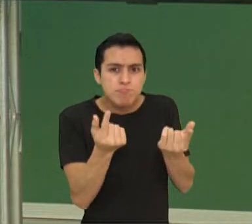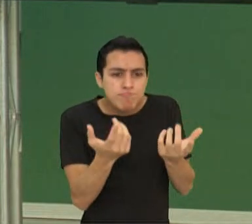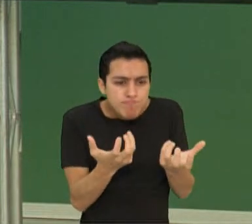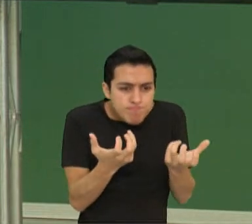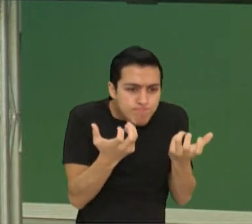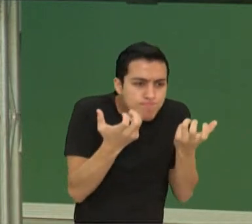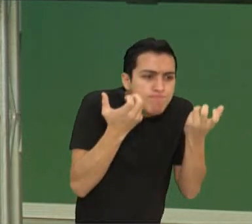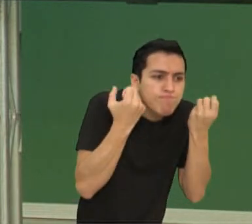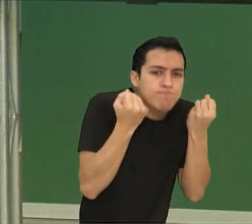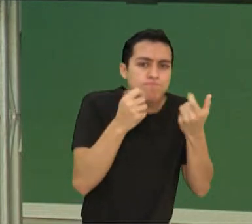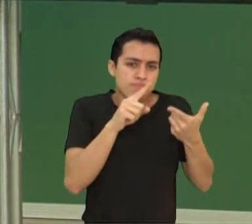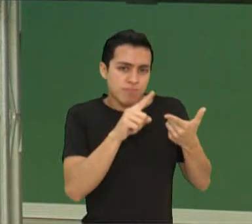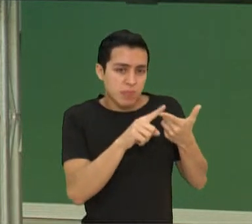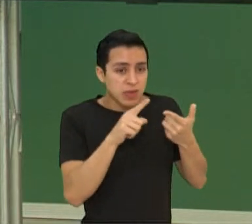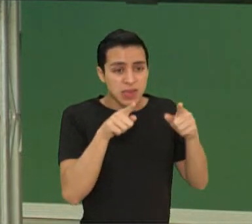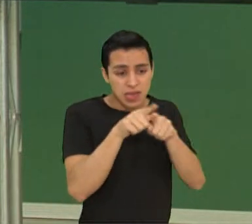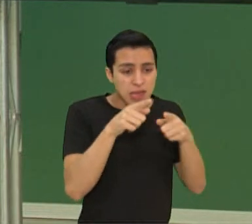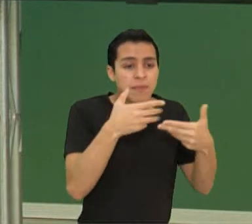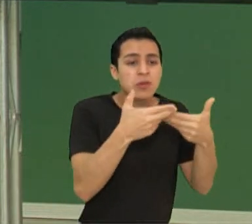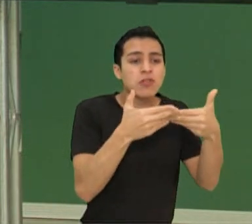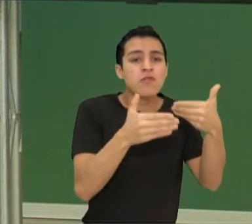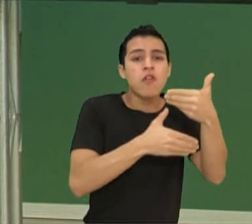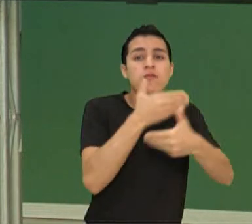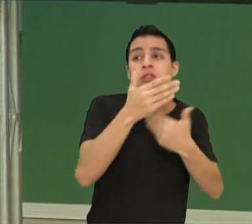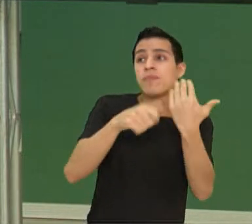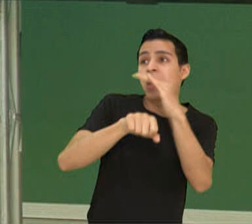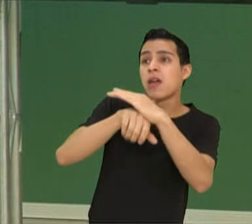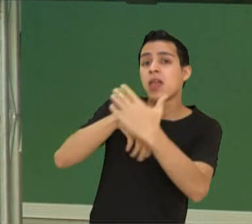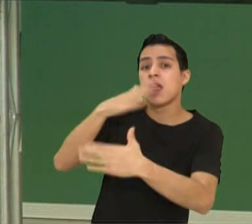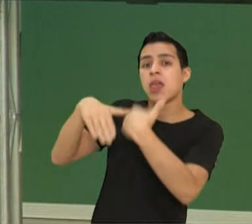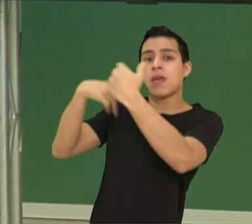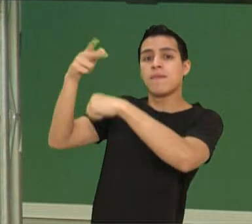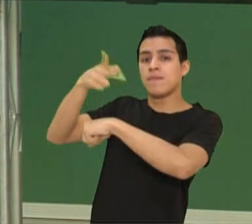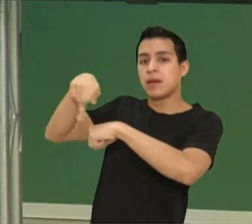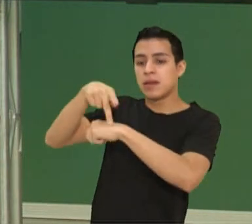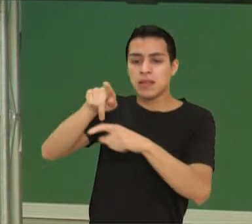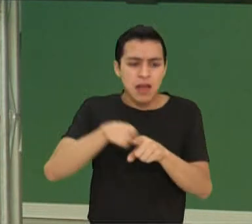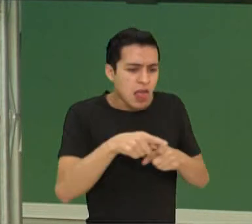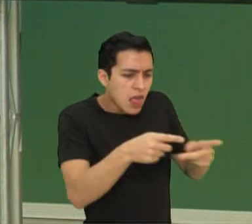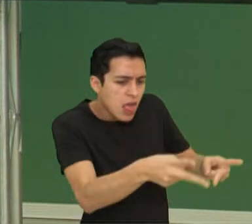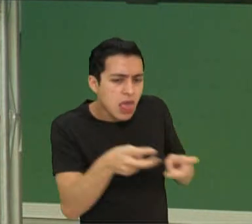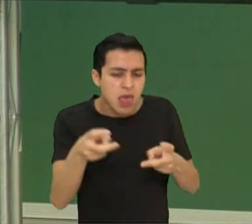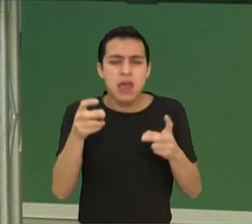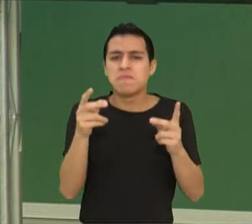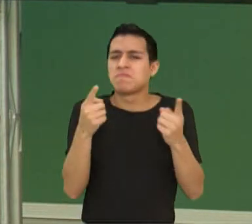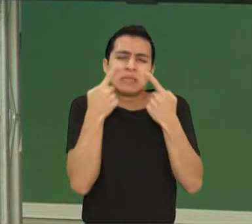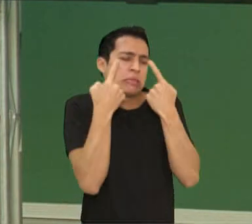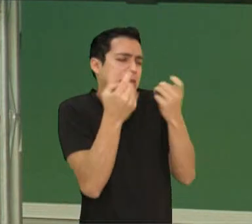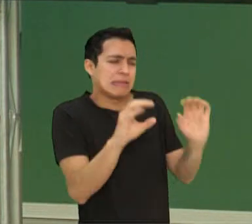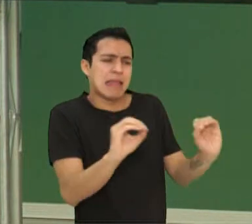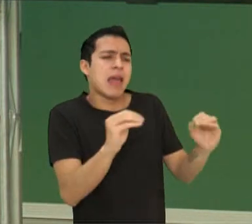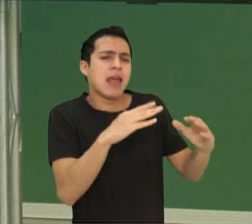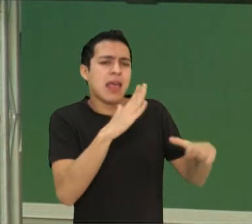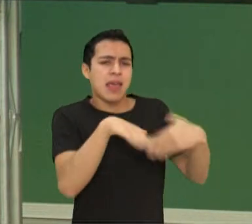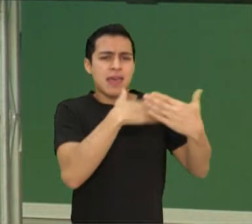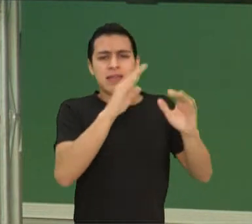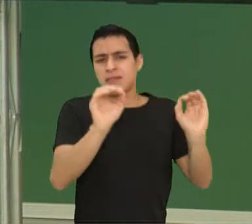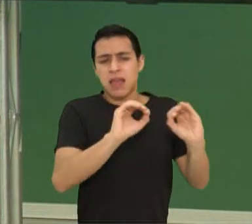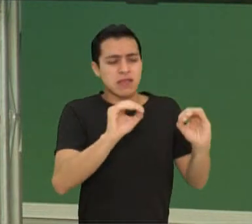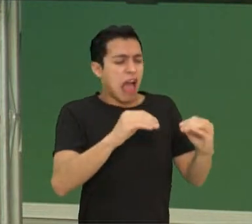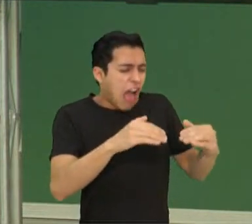desenvolvimento para fora, voltado para o mercado externo, a classe dominante predatória e não interessada no desenvolvimento